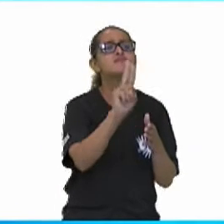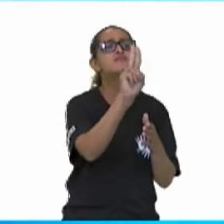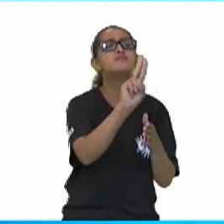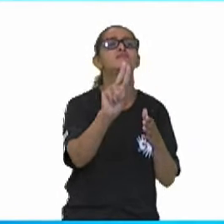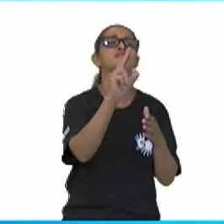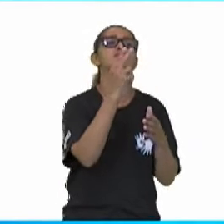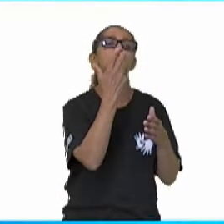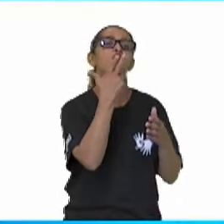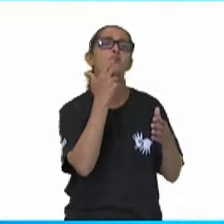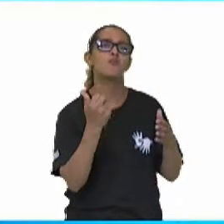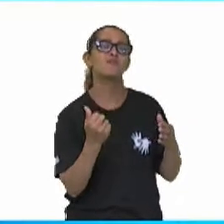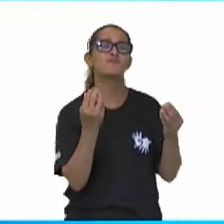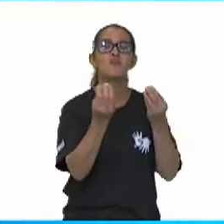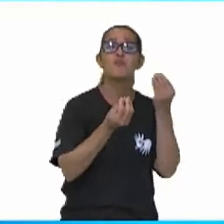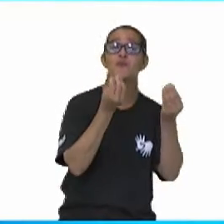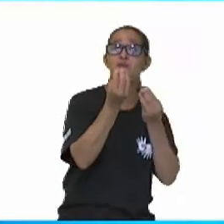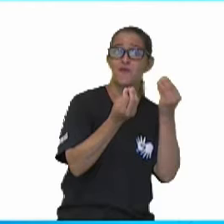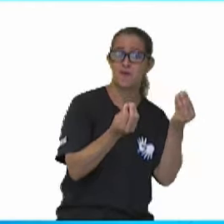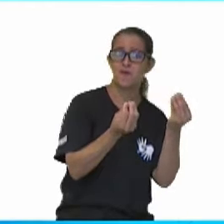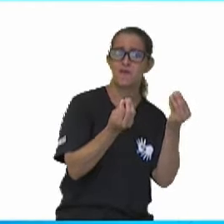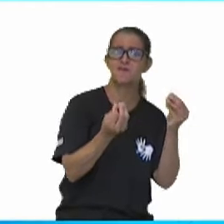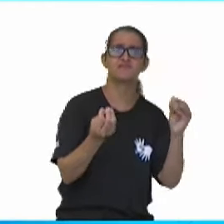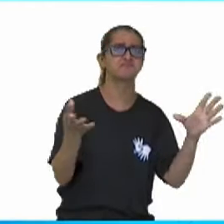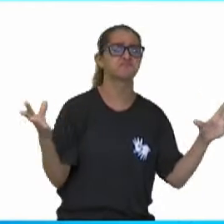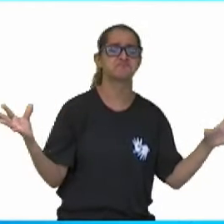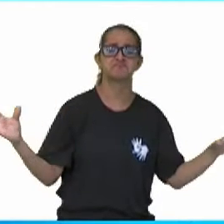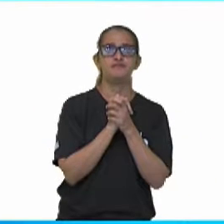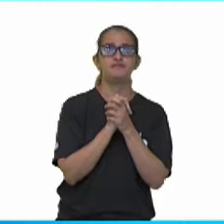estilo musical rap.